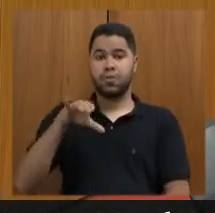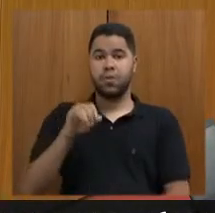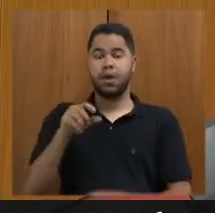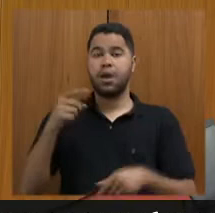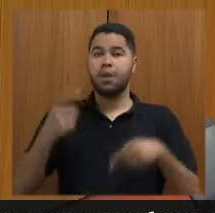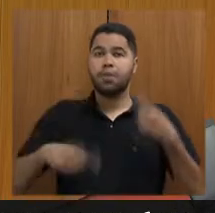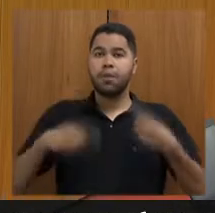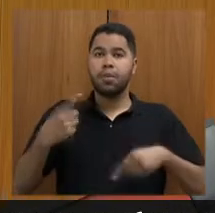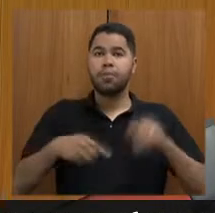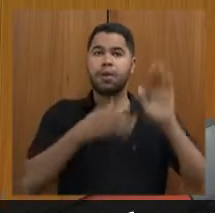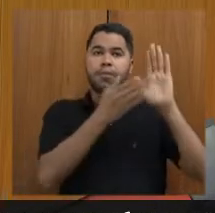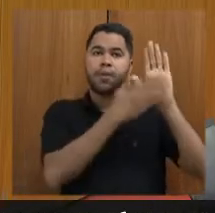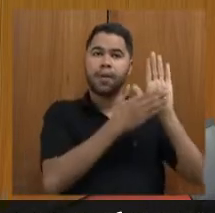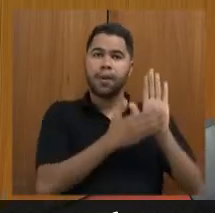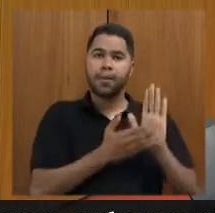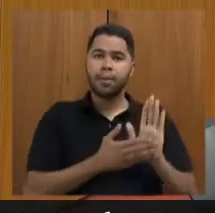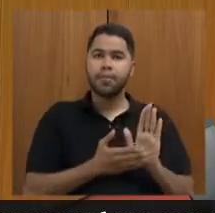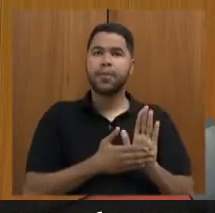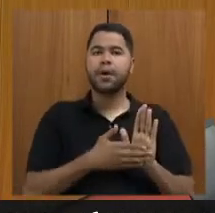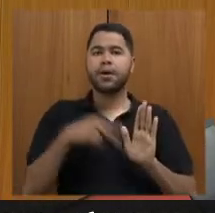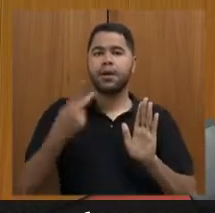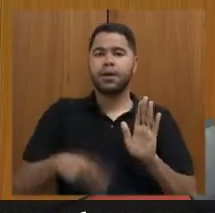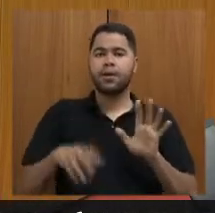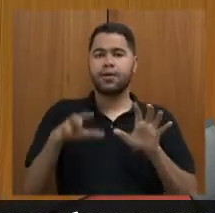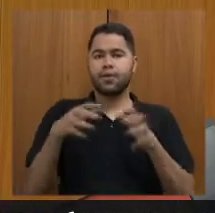votar proposições da comissão.